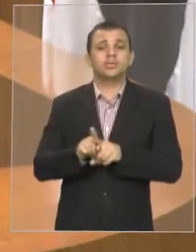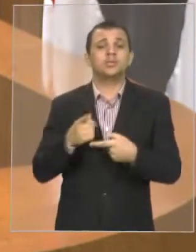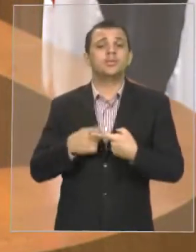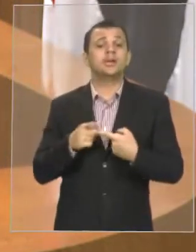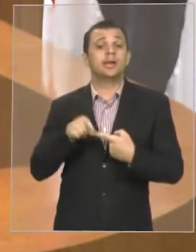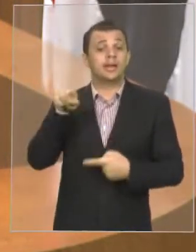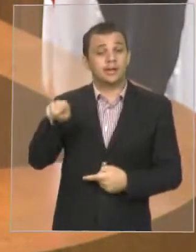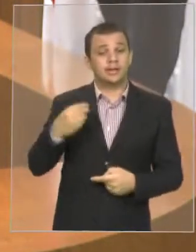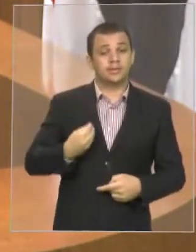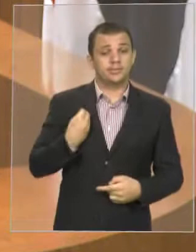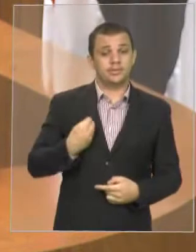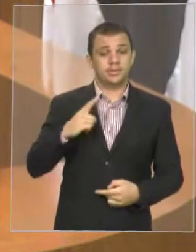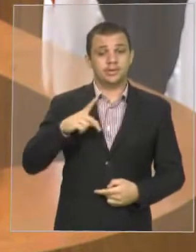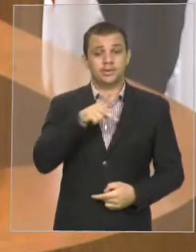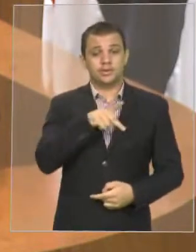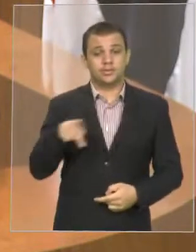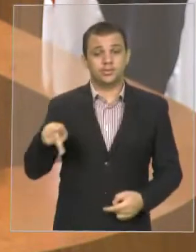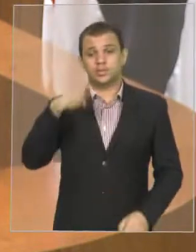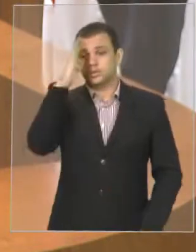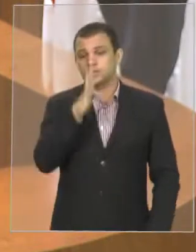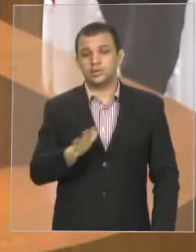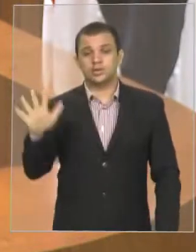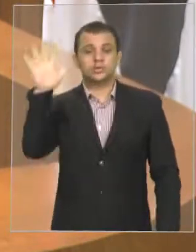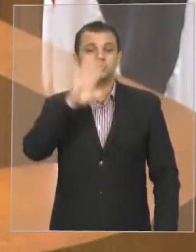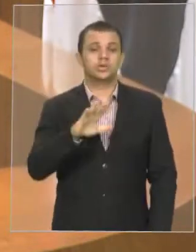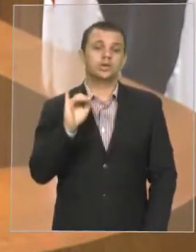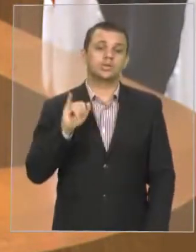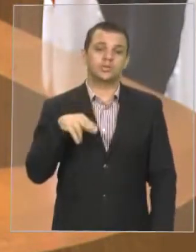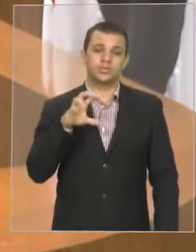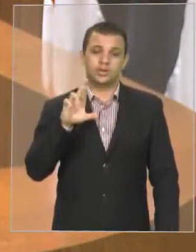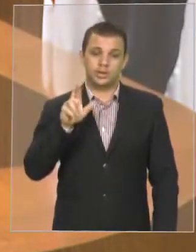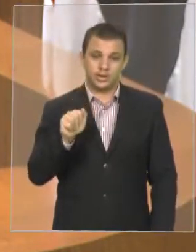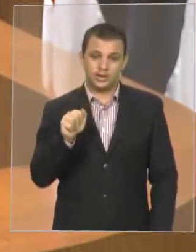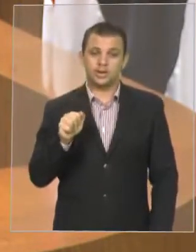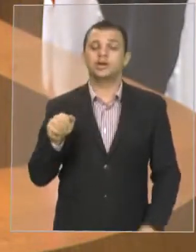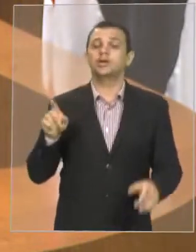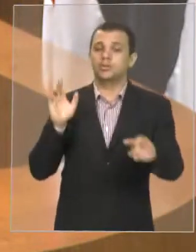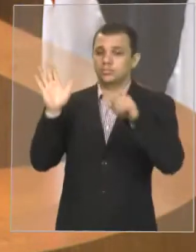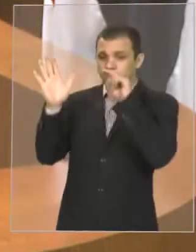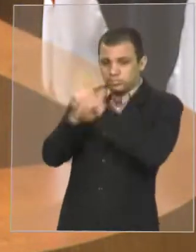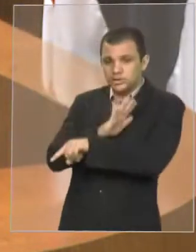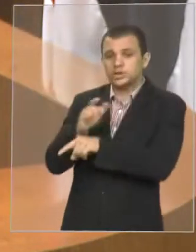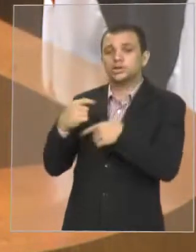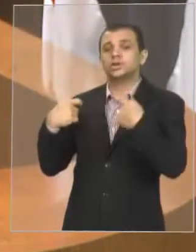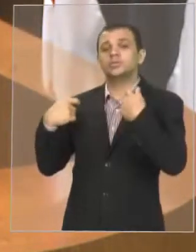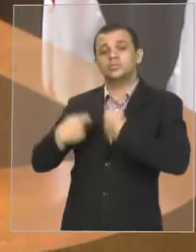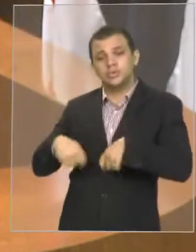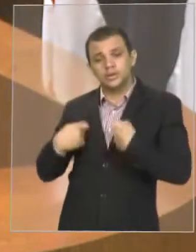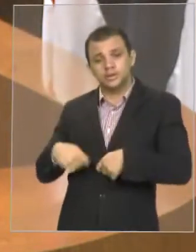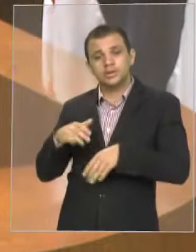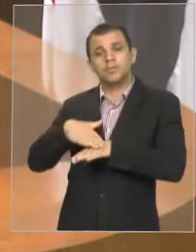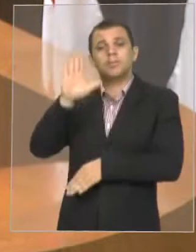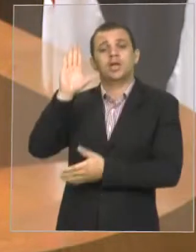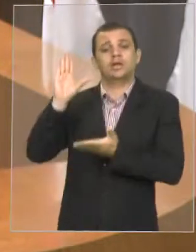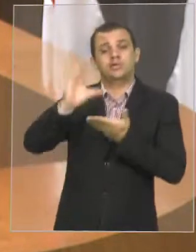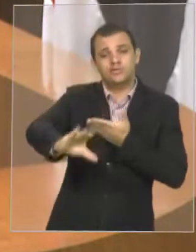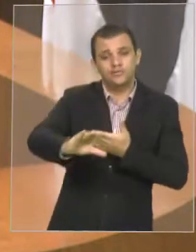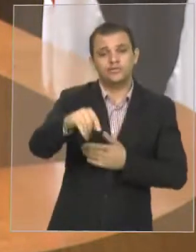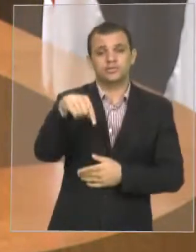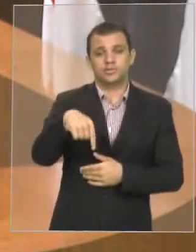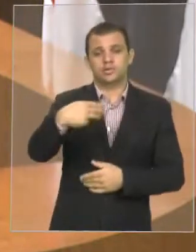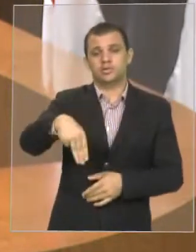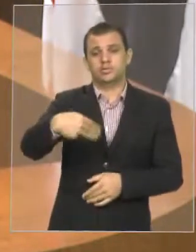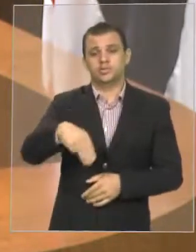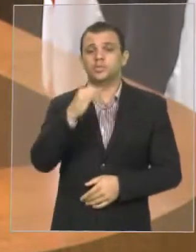INCRA, nós cobramos mais investimentos para o Maranhão, precisamos de mais investimentos. E falamos da necessidade, por exemplo, da